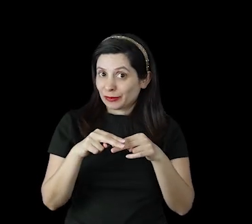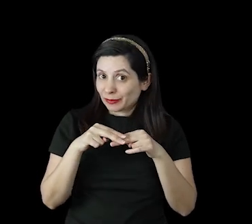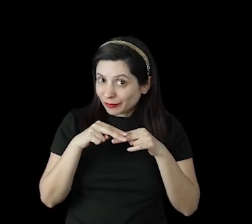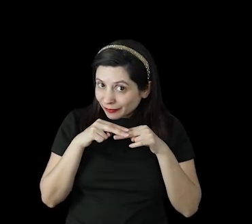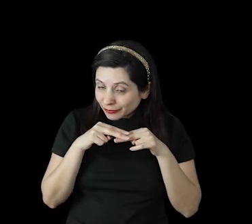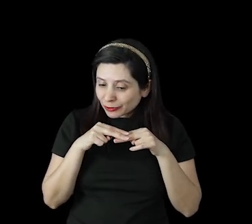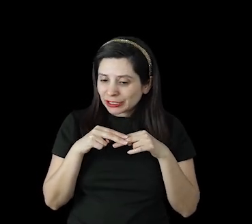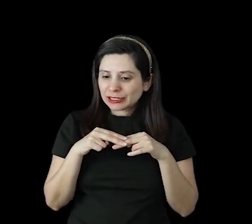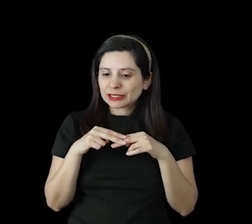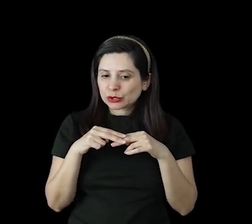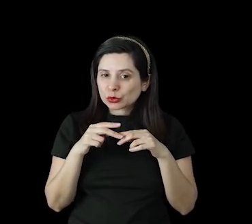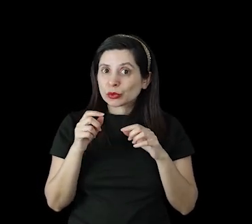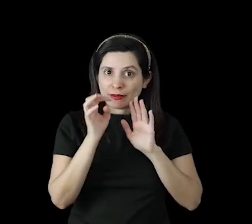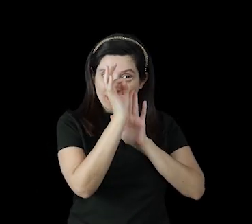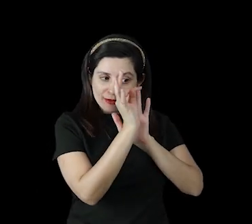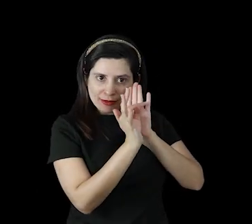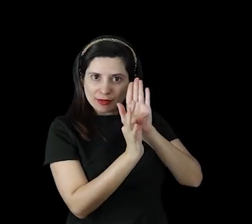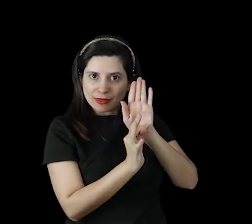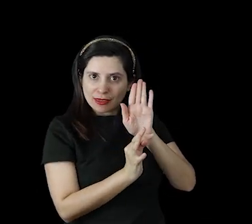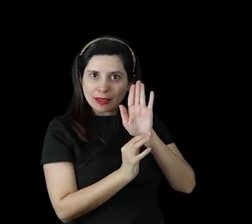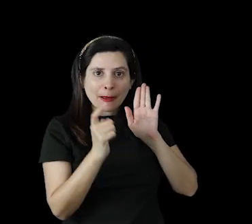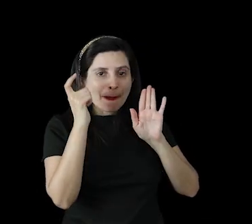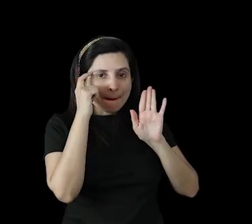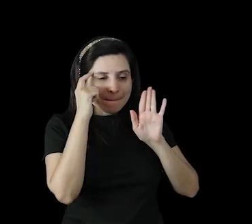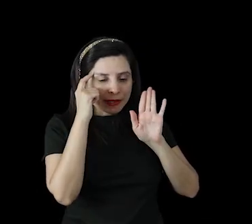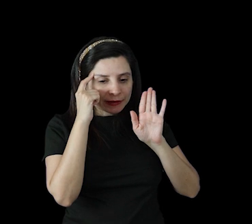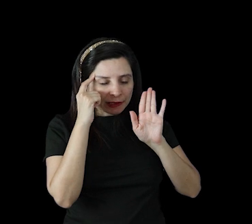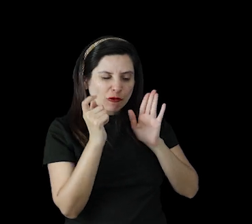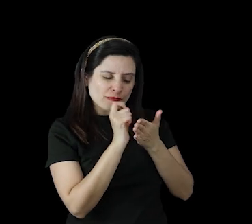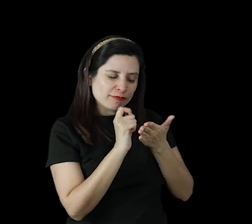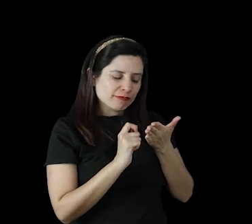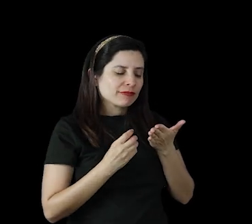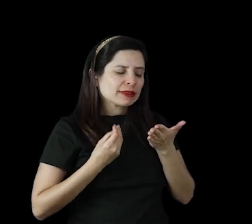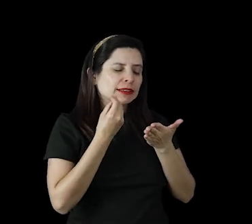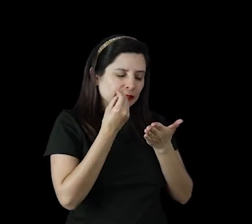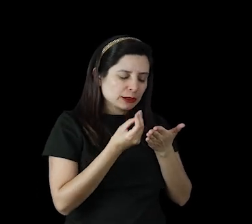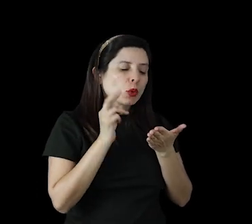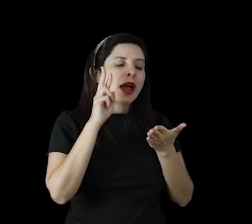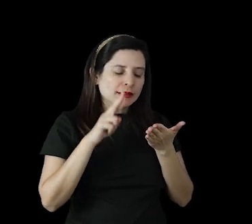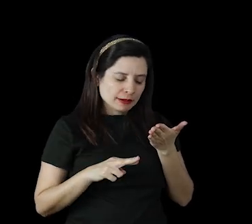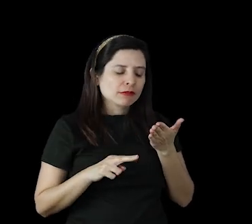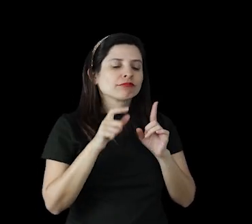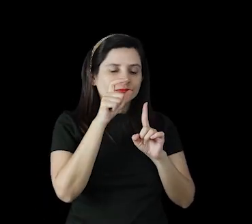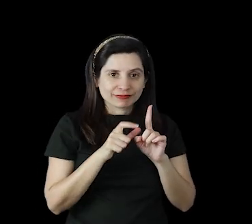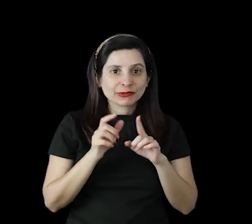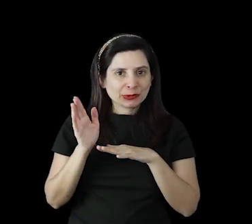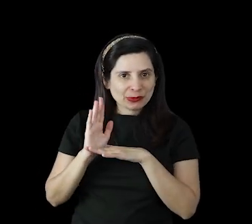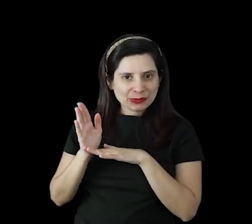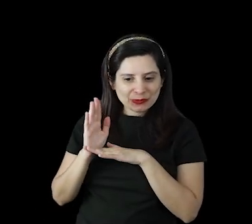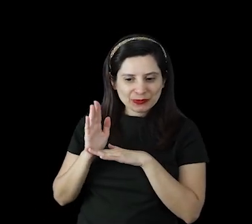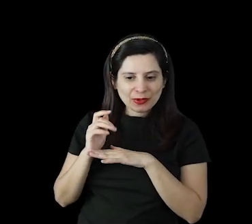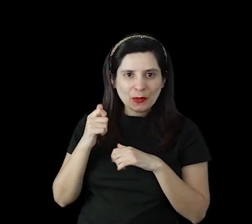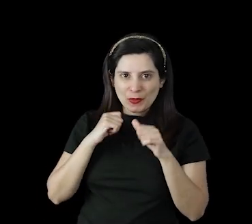a gente no roteiro, a gente pensa em dar razão para aquele personagem. Tem um filme do David Mamet, que é esse